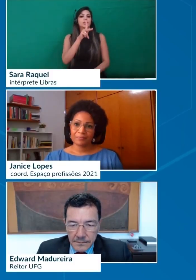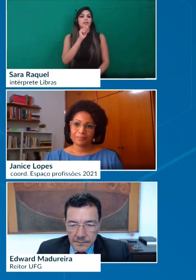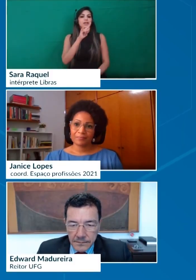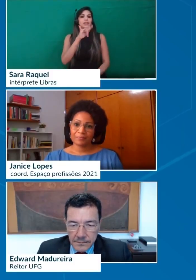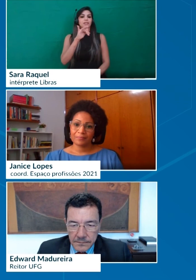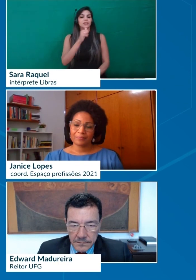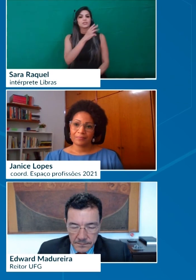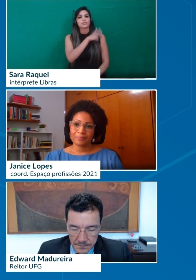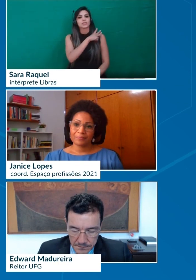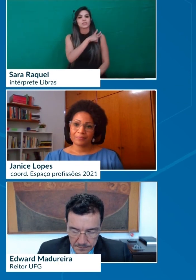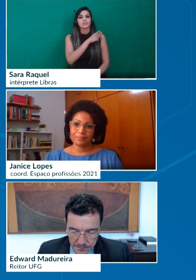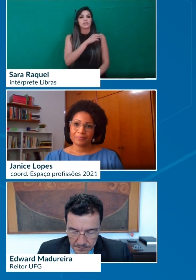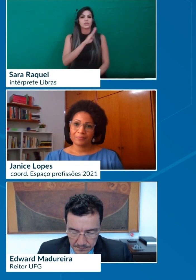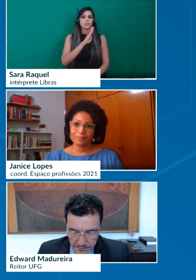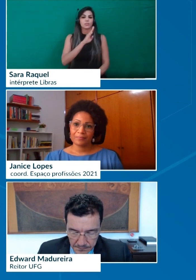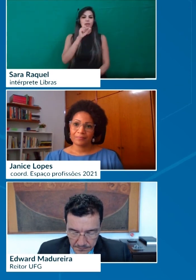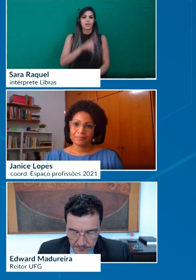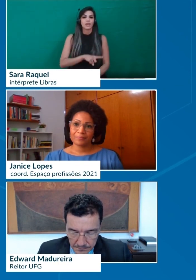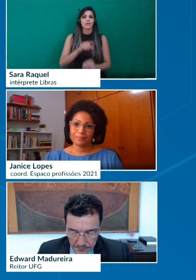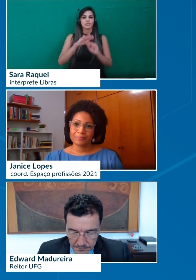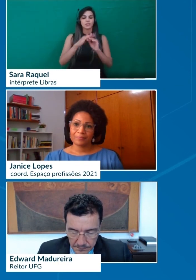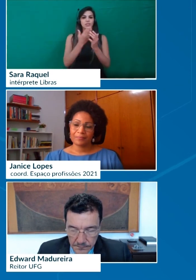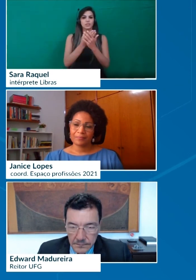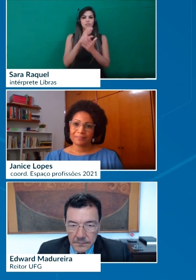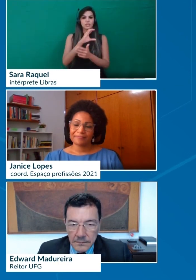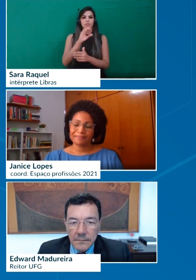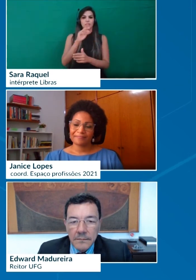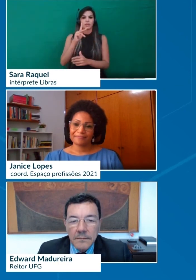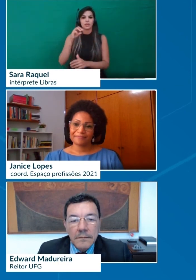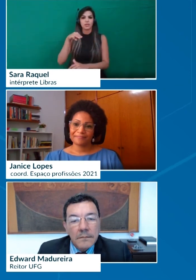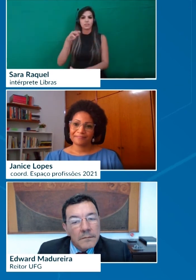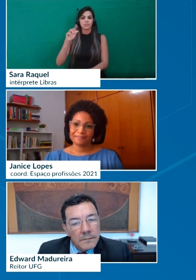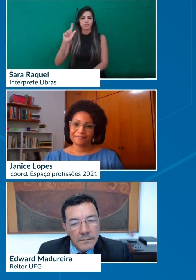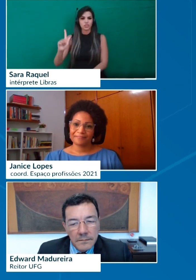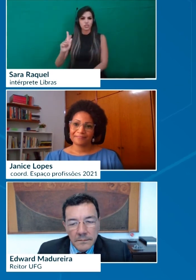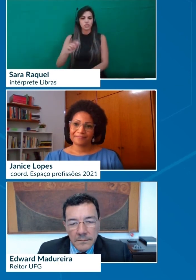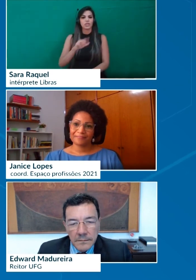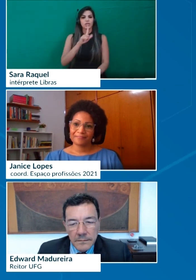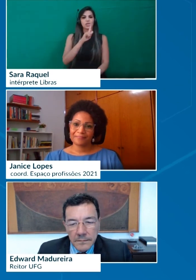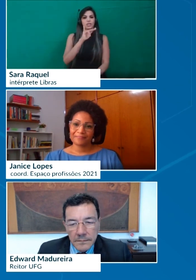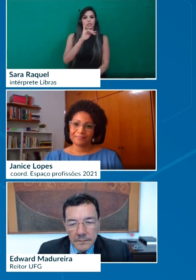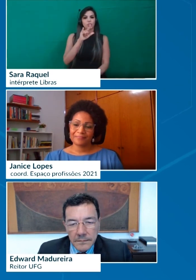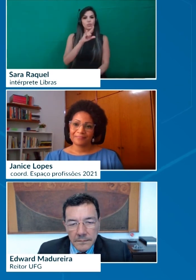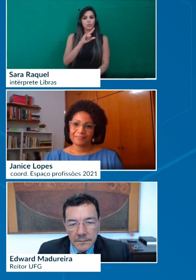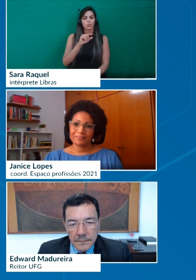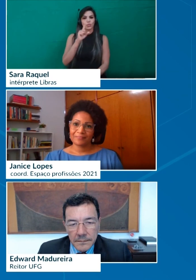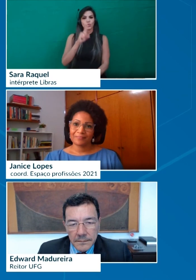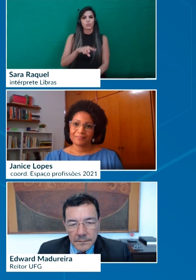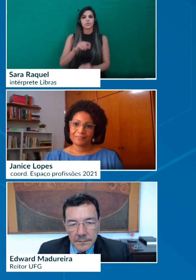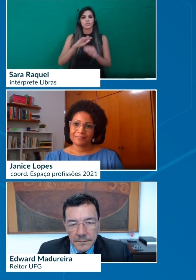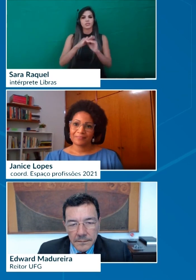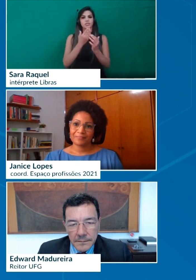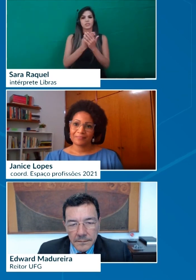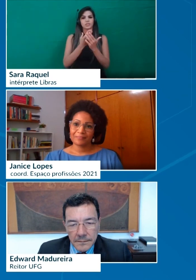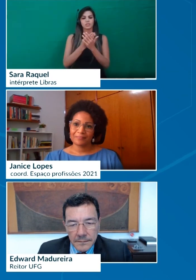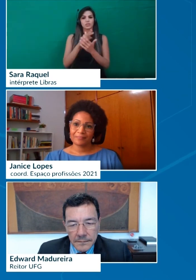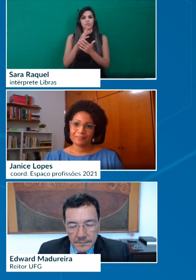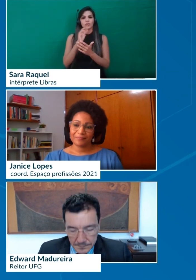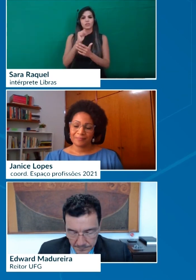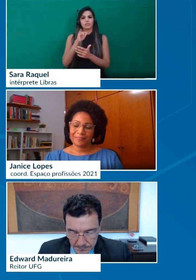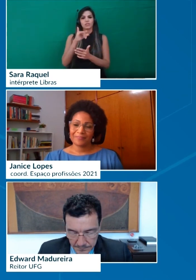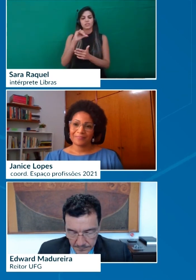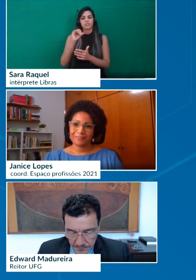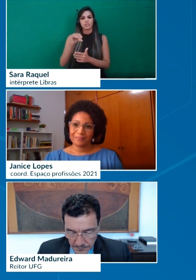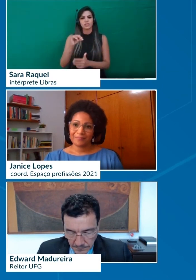colégio do CPMG, do Jardim Guanabara. Luiz Lira é do Francisco Antônio de Azevedo